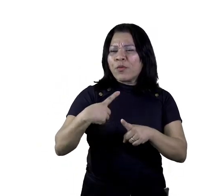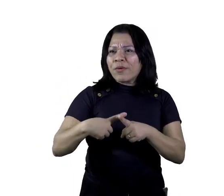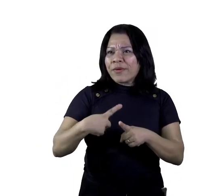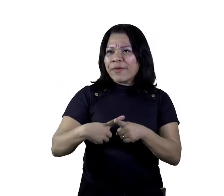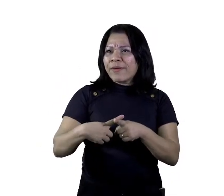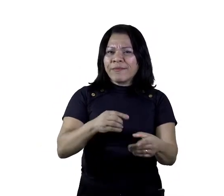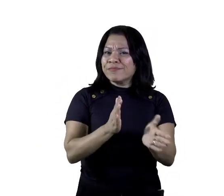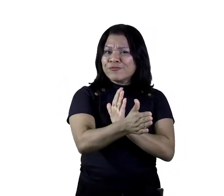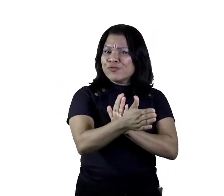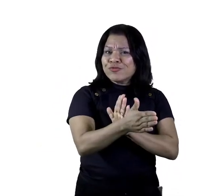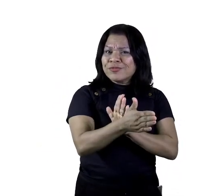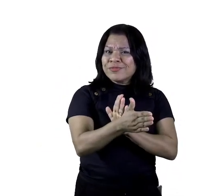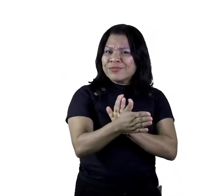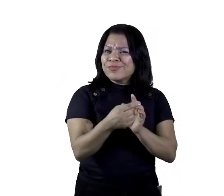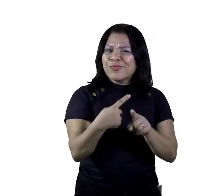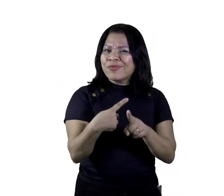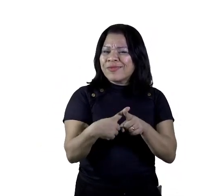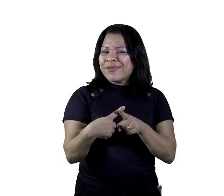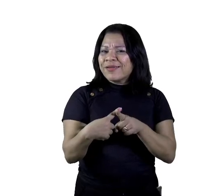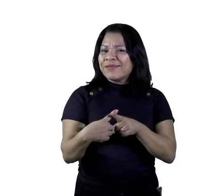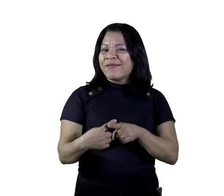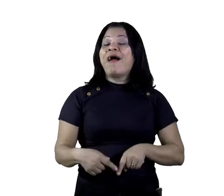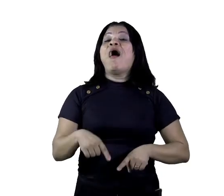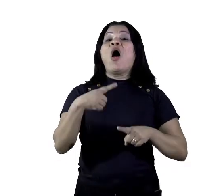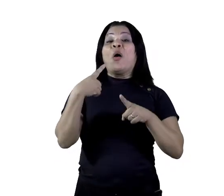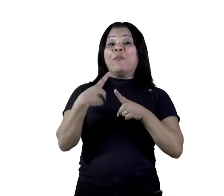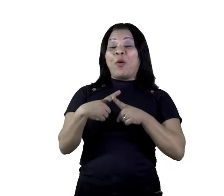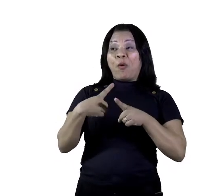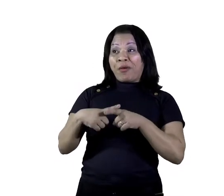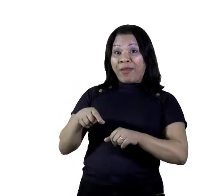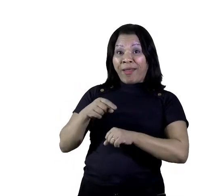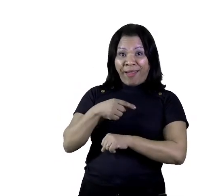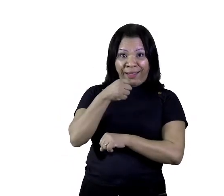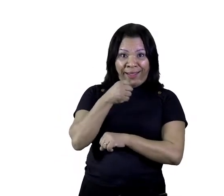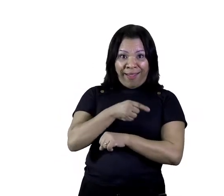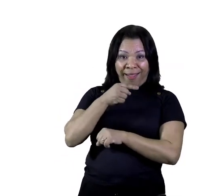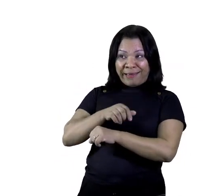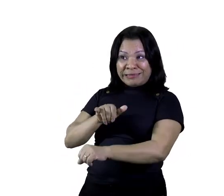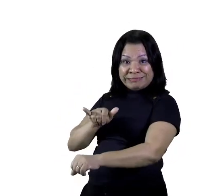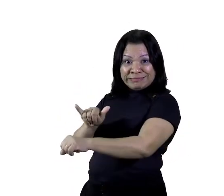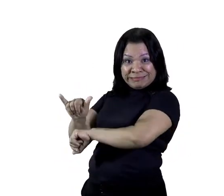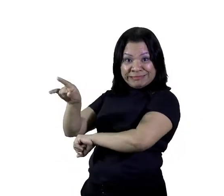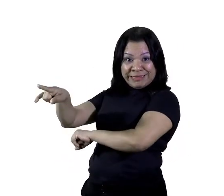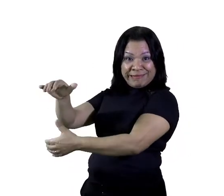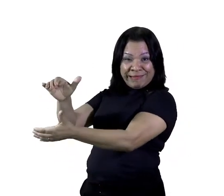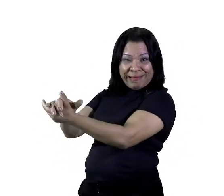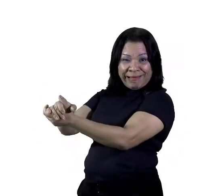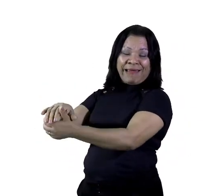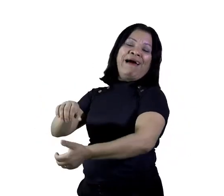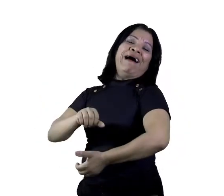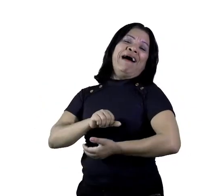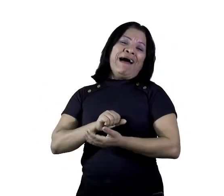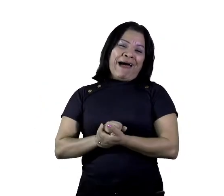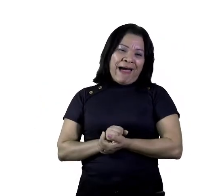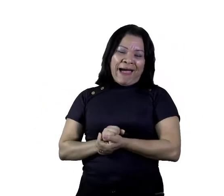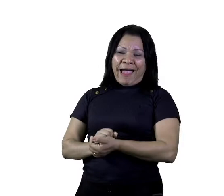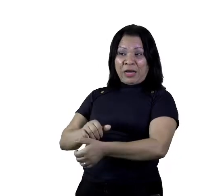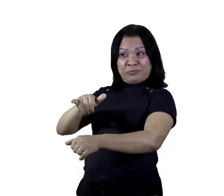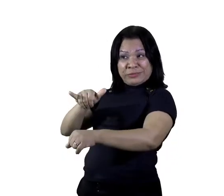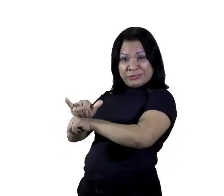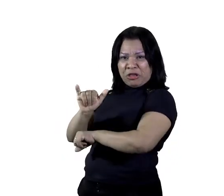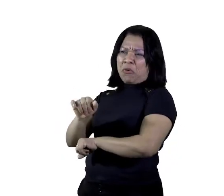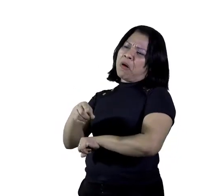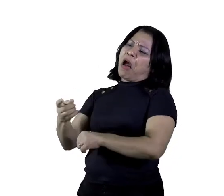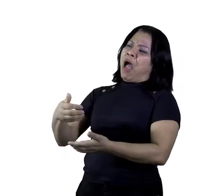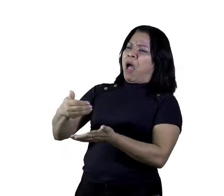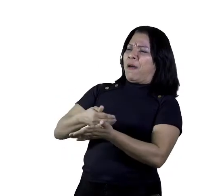que ele fugiu? Porque ele havia enganado o casal, não é verdade? Ele enganou dizendo que era uma sopa de pedra, que na